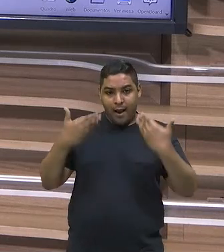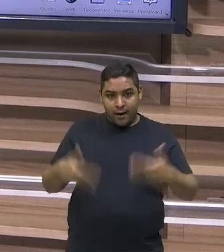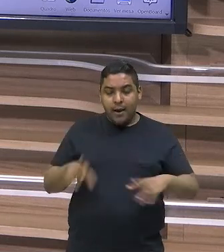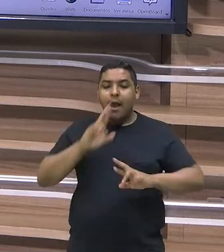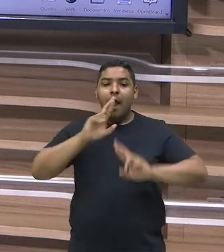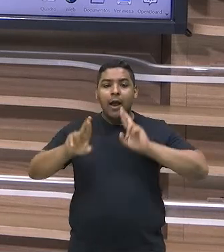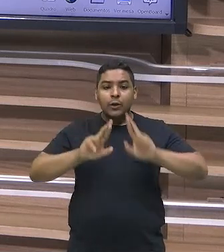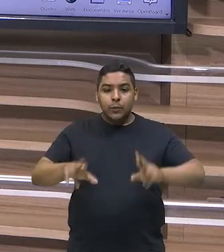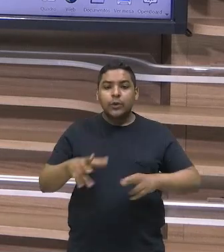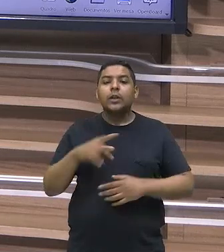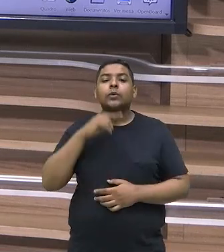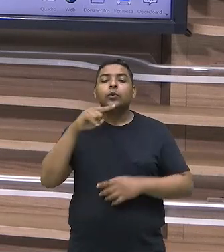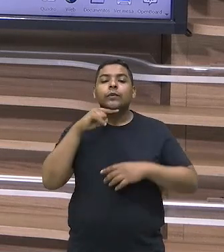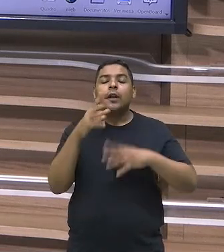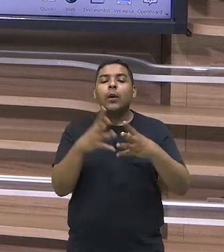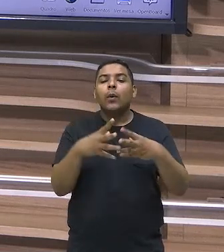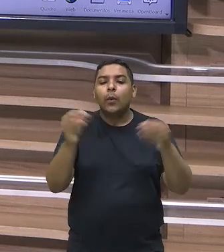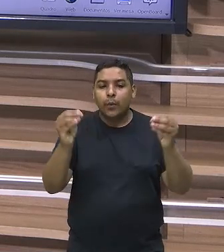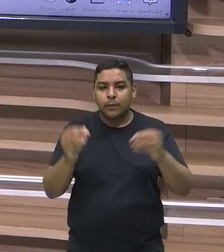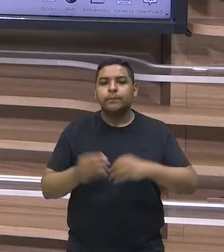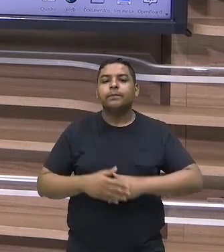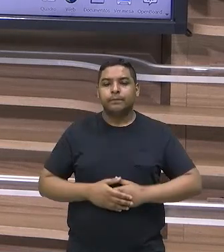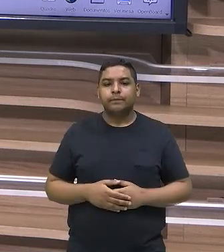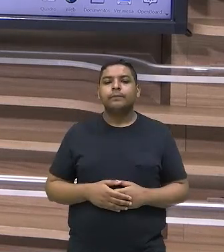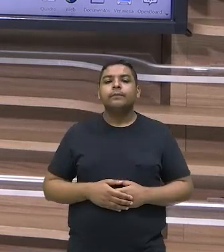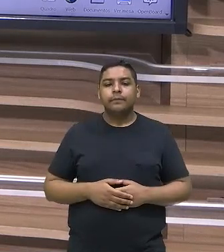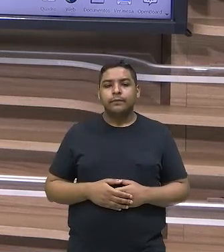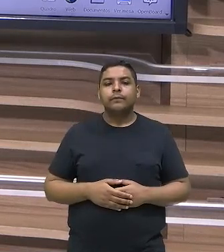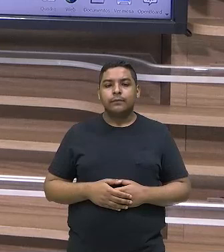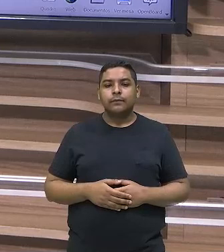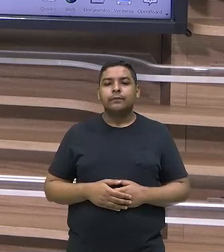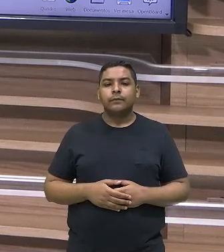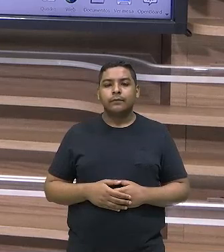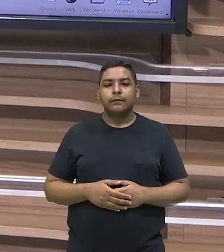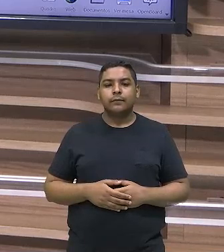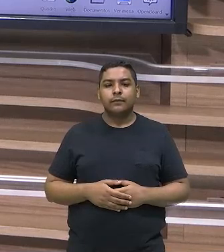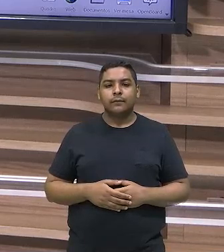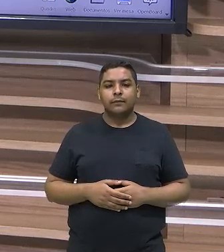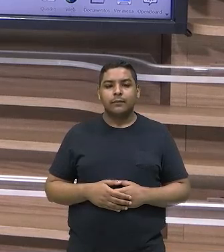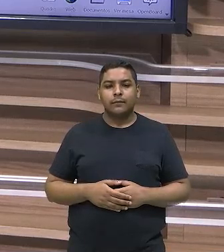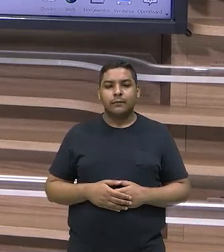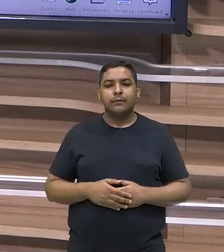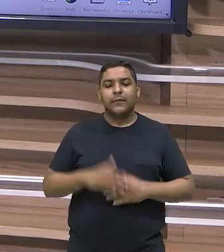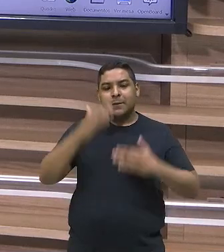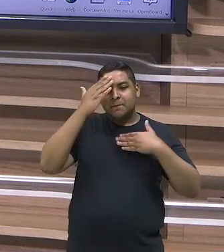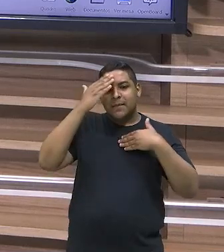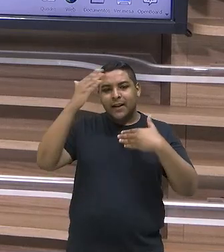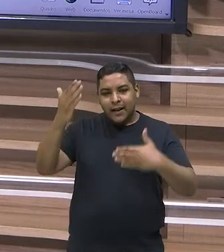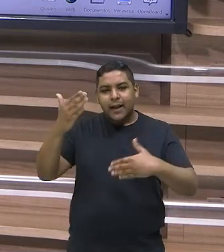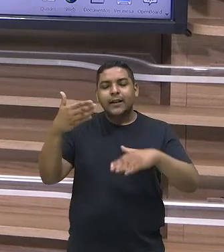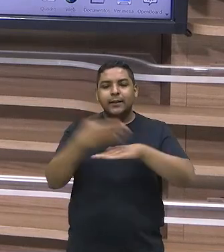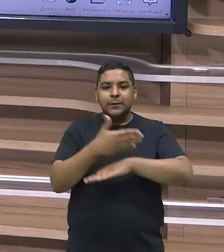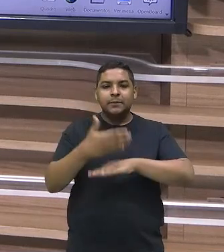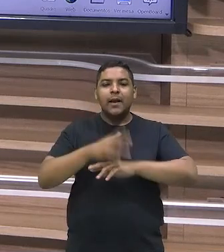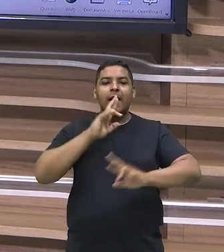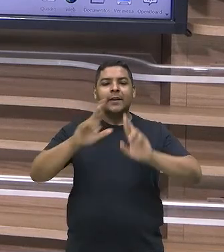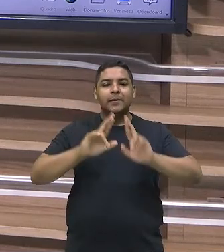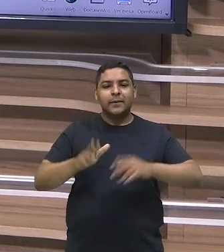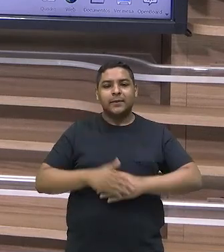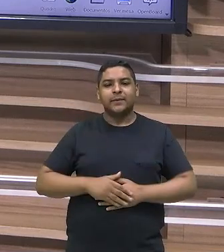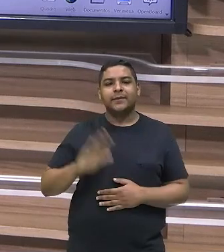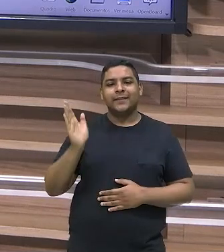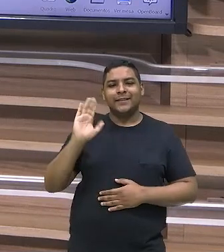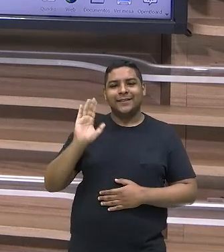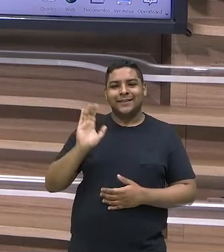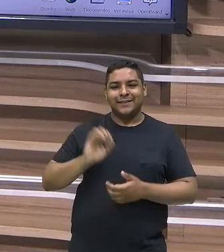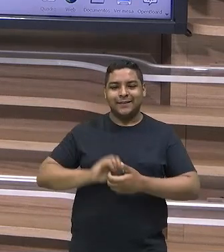para quaisquer dúvidas que tenham de qualquer outro componente. Muito obrigado pela participação e até